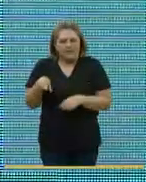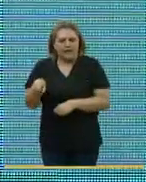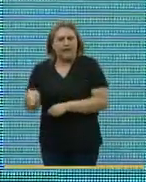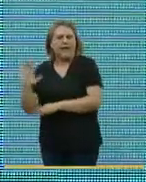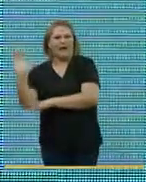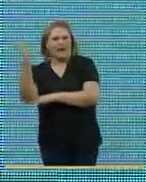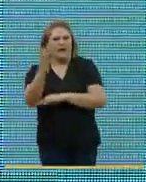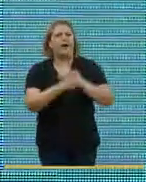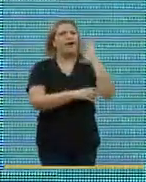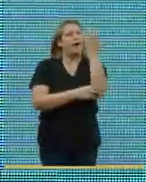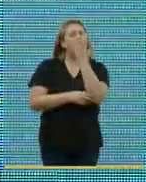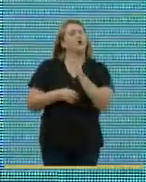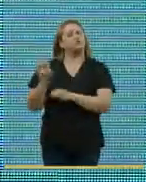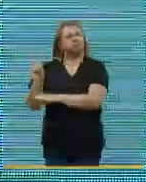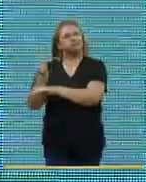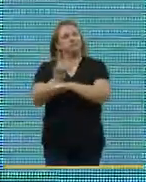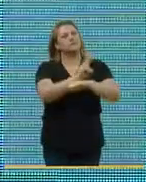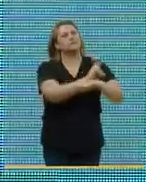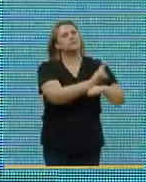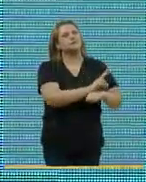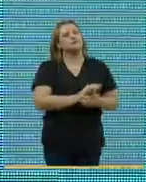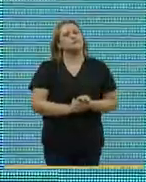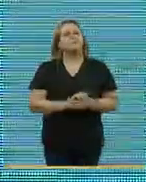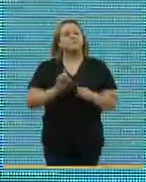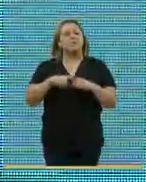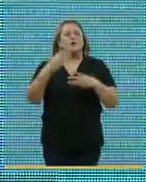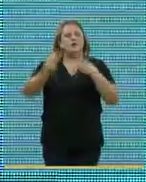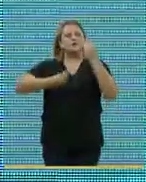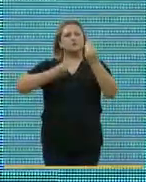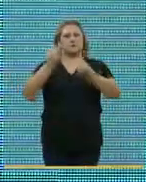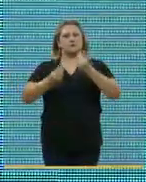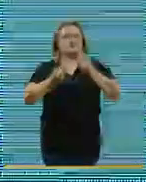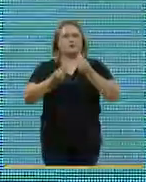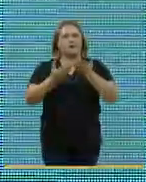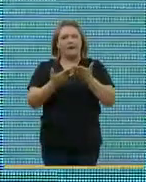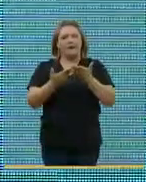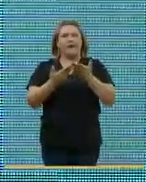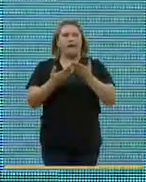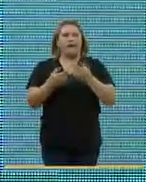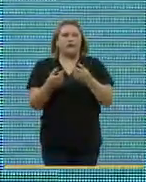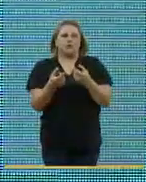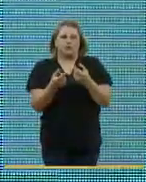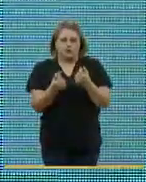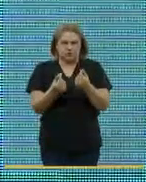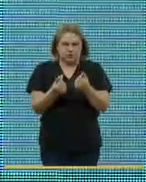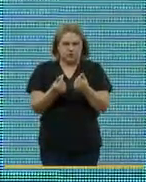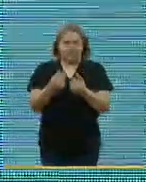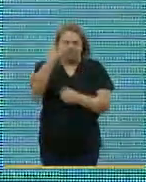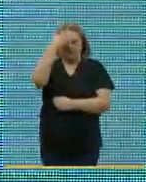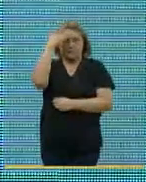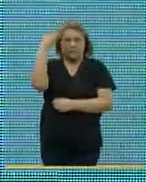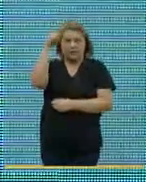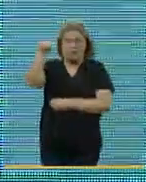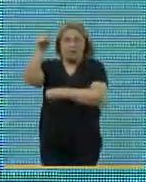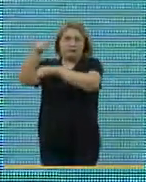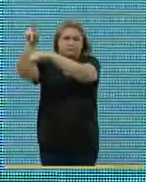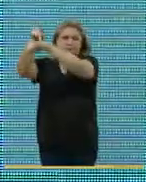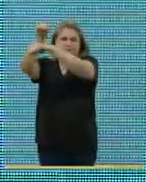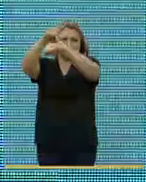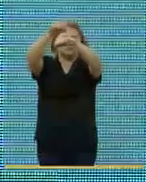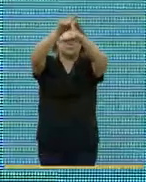resolver essa equação financiando o equilíbrio das contas do brasil do estrangeiro e aí que ele joga um papel essencial